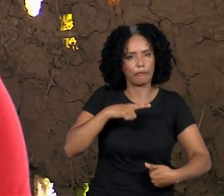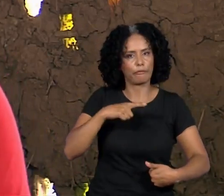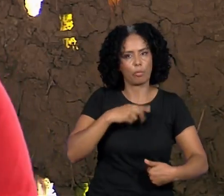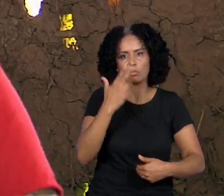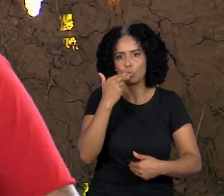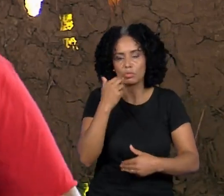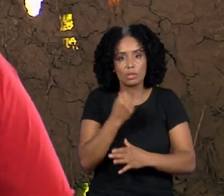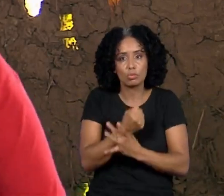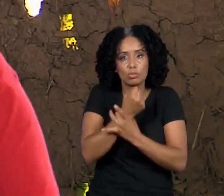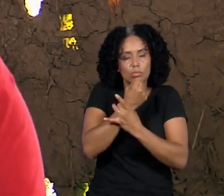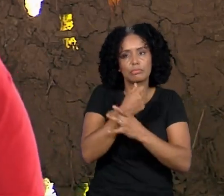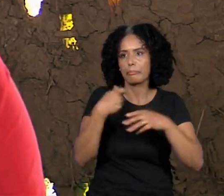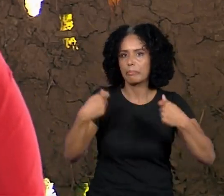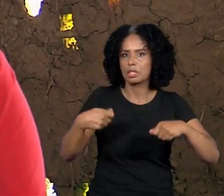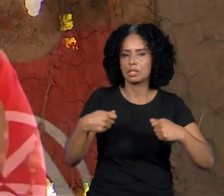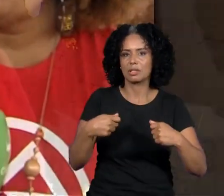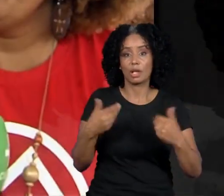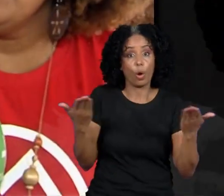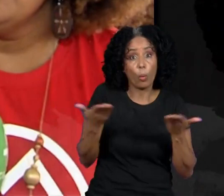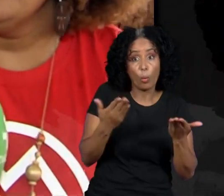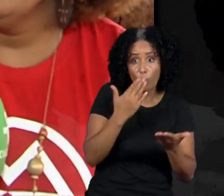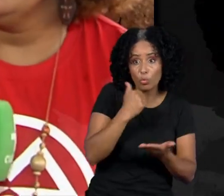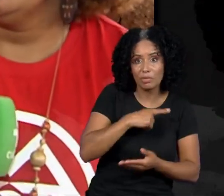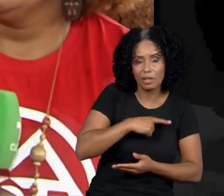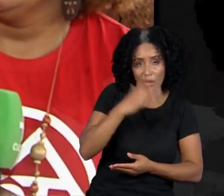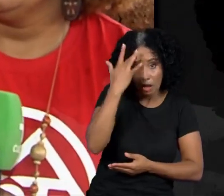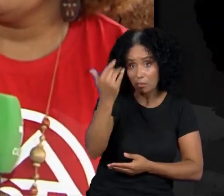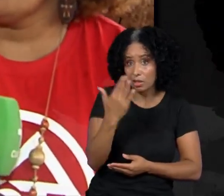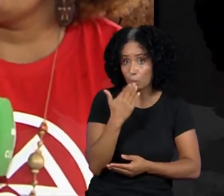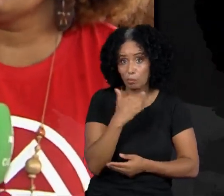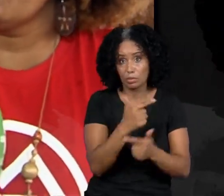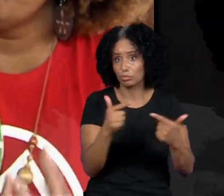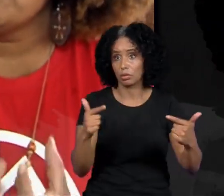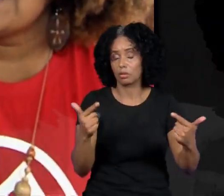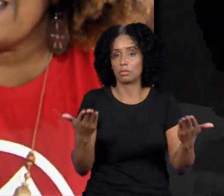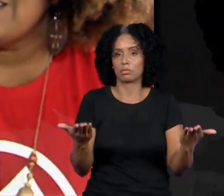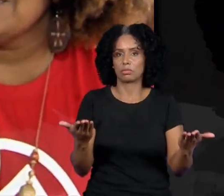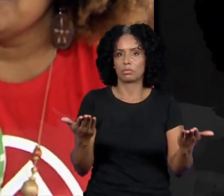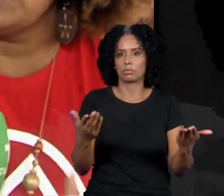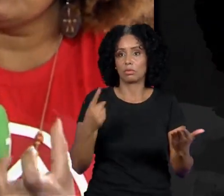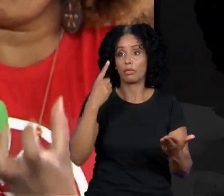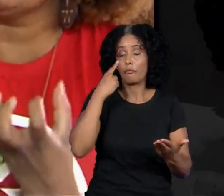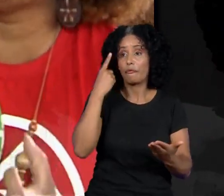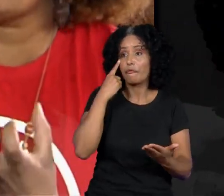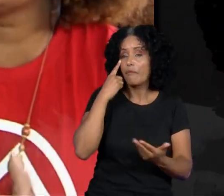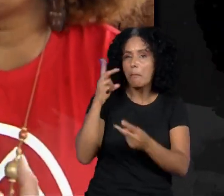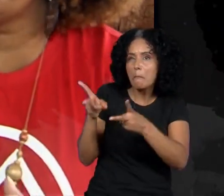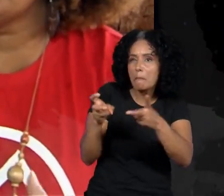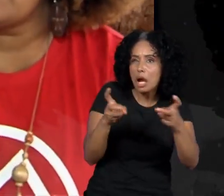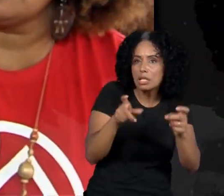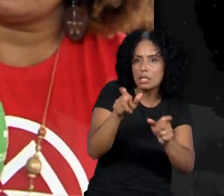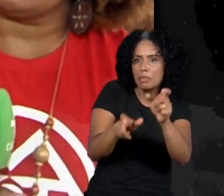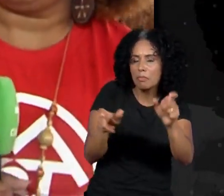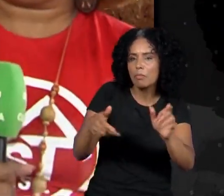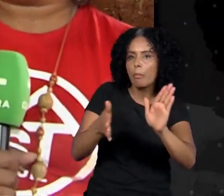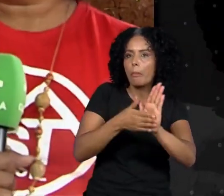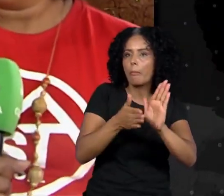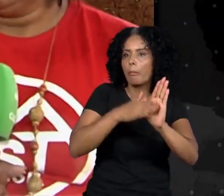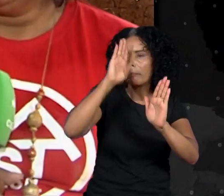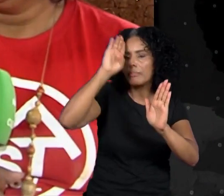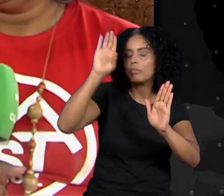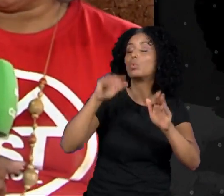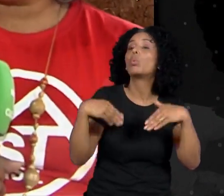verdade é fome, que se come hoje, não come amanhã. Eu quero muito ouvir. Ouvir o que os movimentos querem. Quais as pautas prioritárias de cada